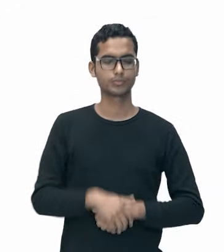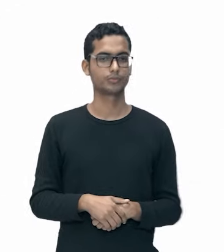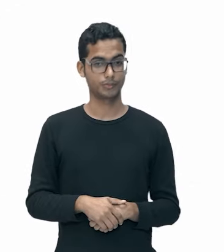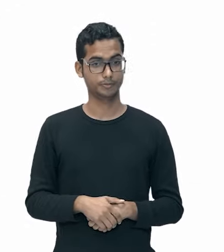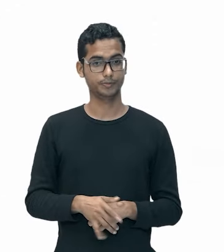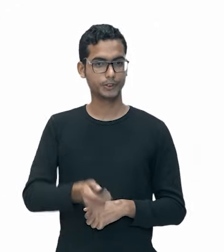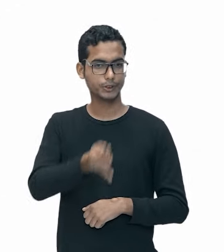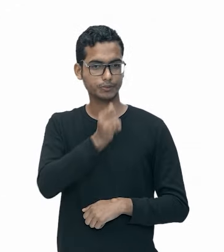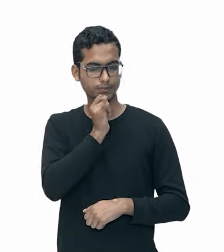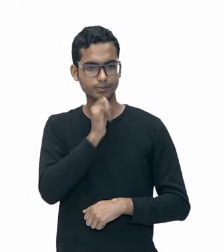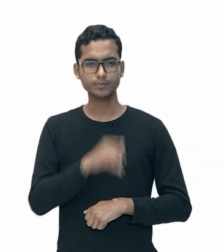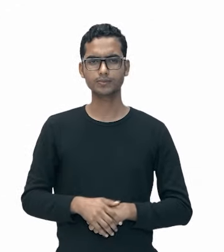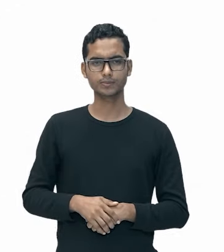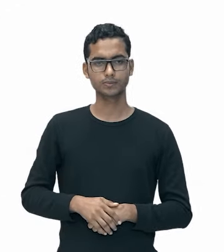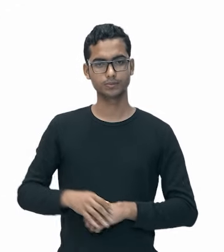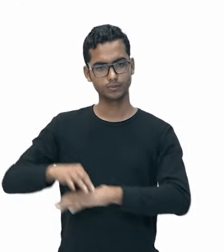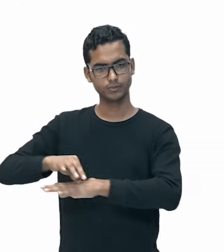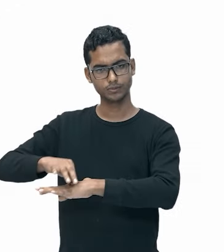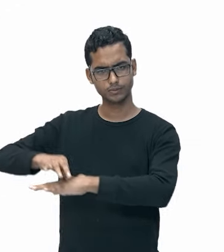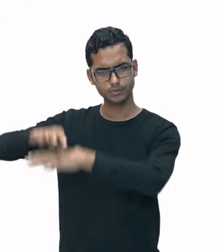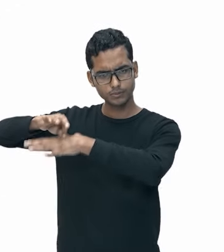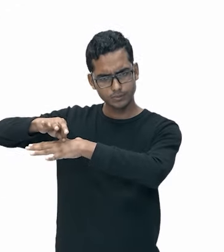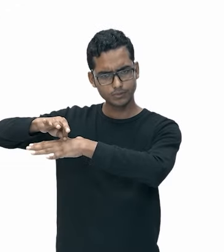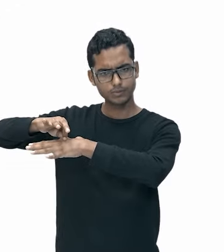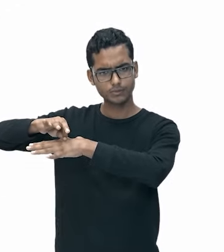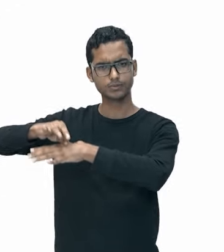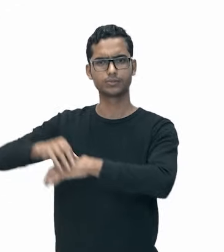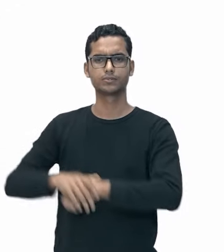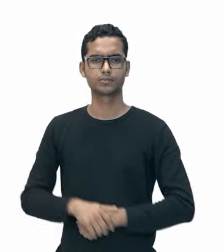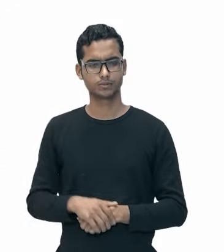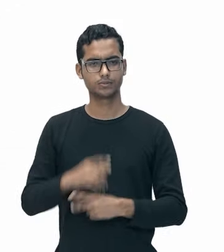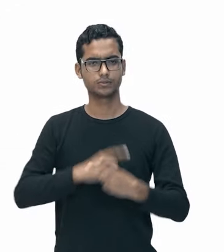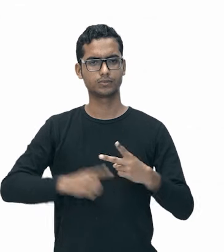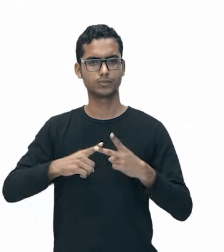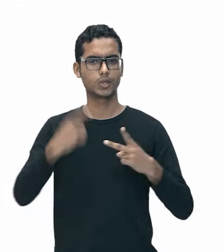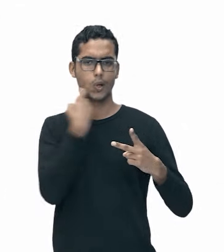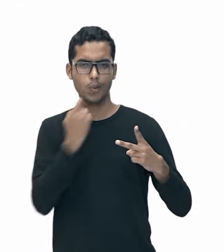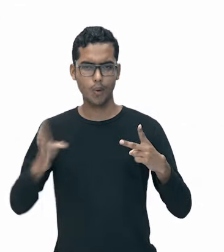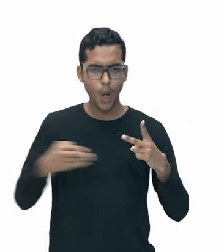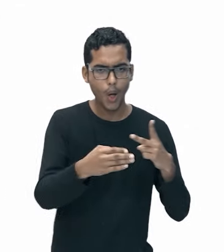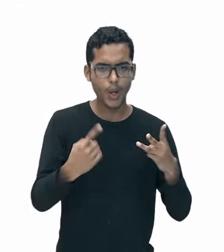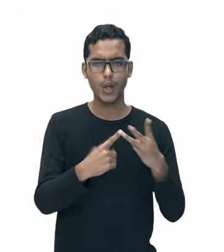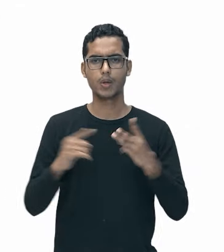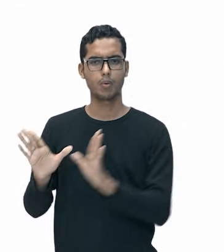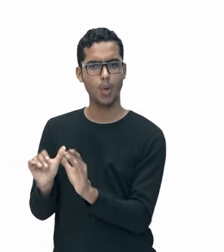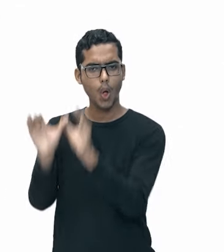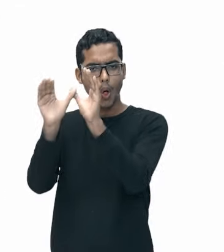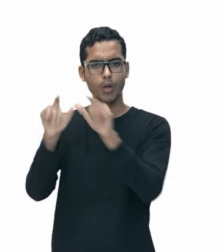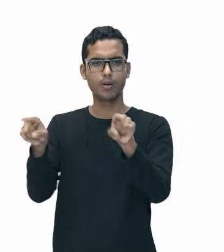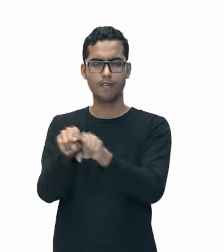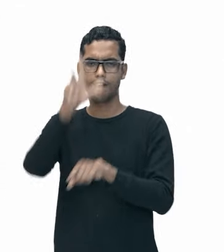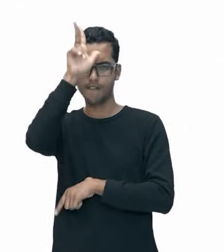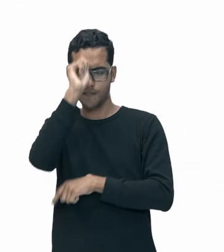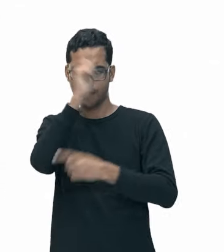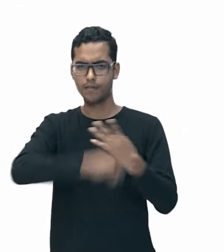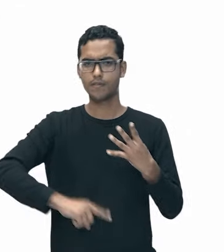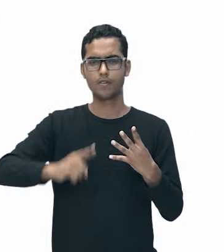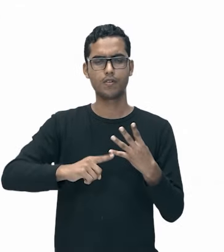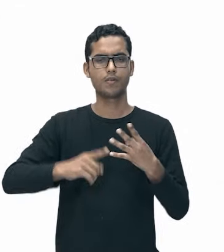como exemplos as carnes magras né peixes aves o leite os